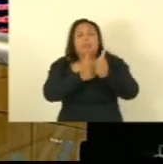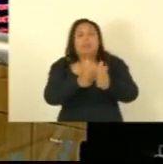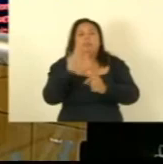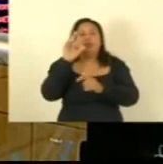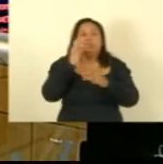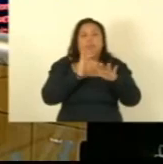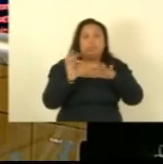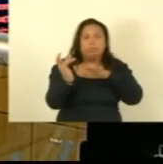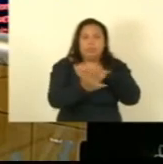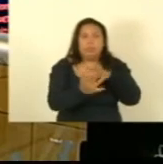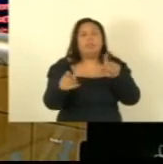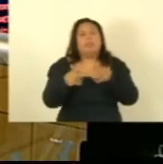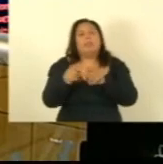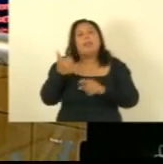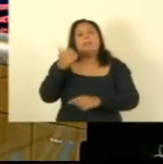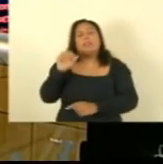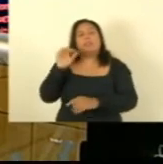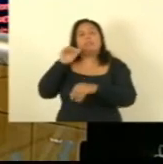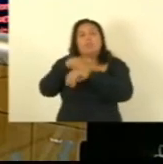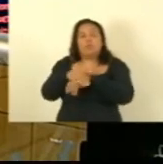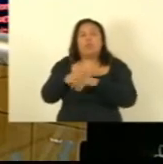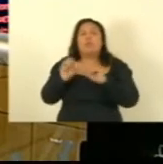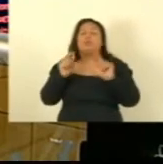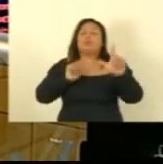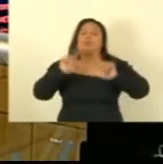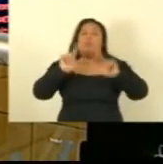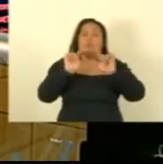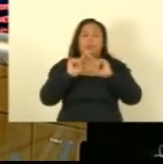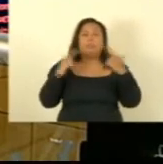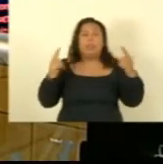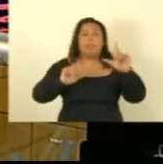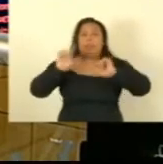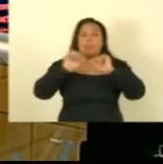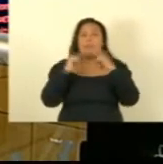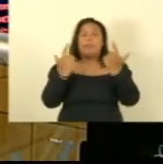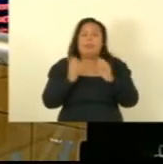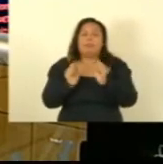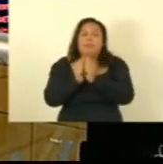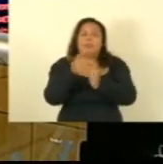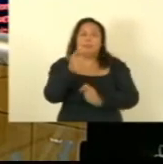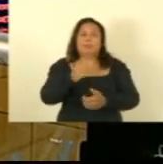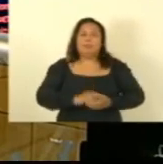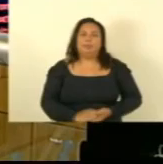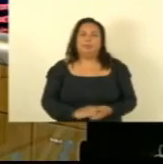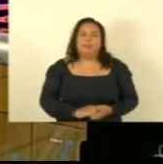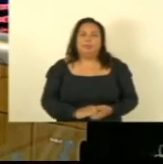sociais e também às 10 da noite no jornal Panorama. TV Assembleia, mais perto de você.